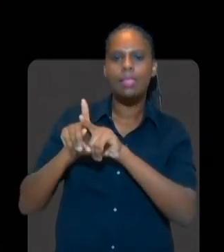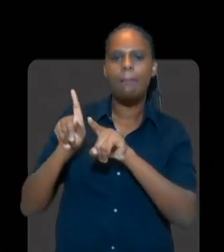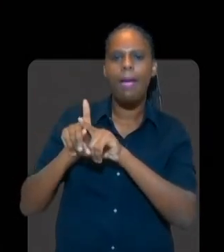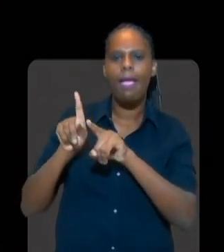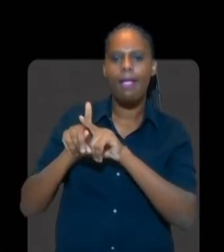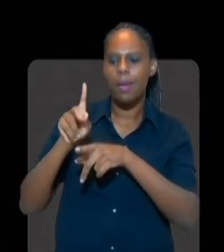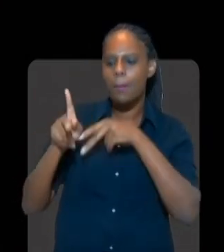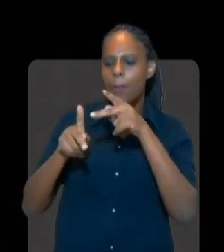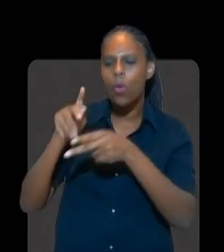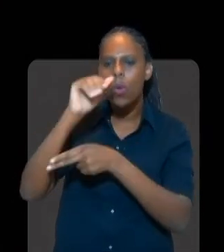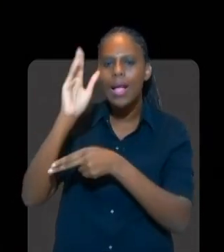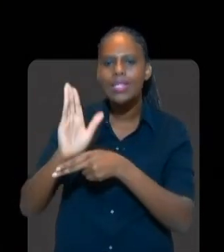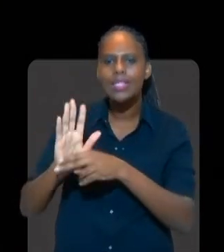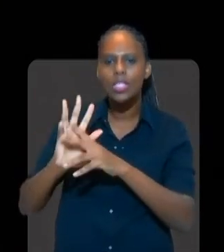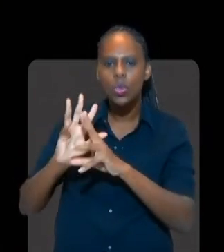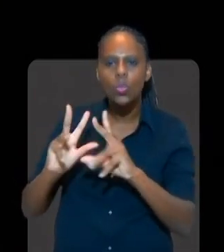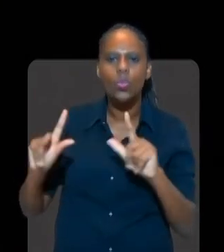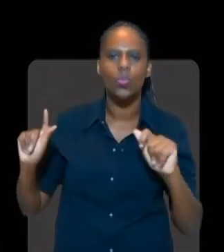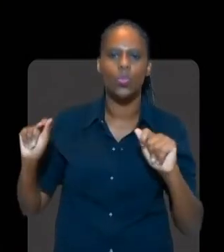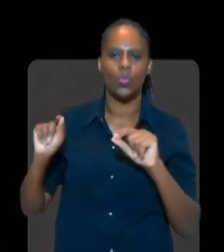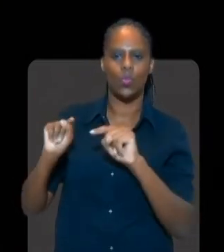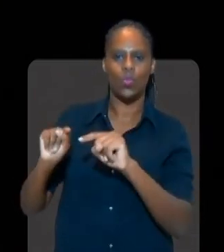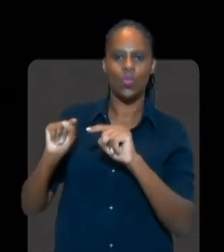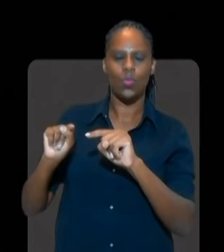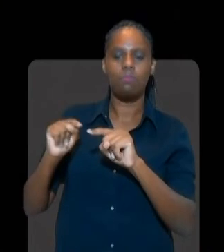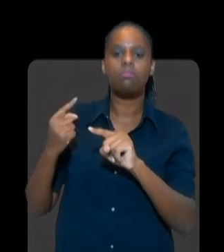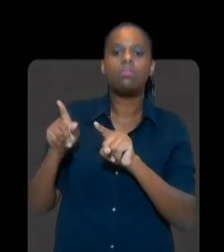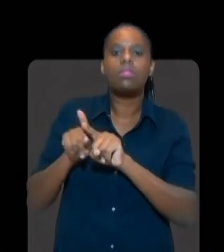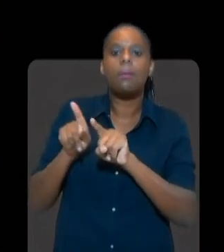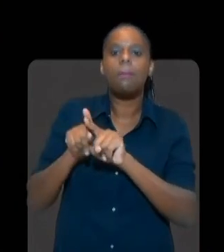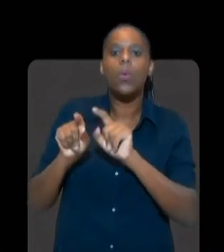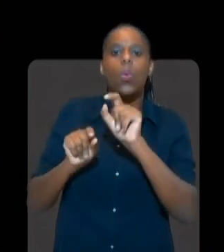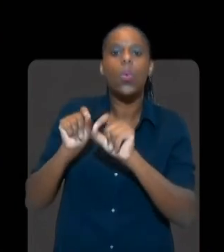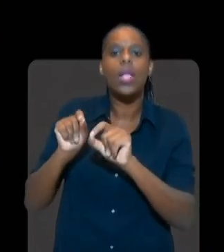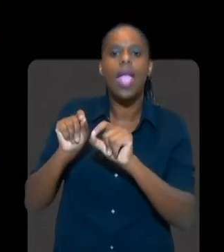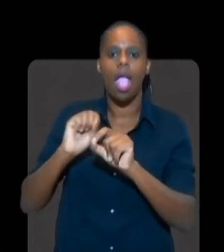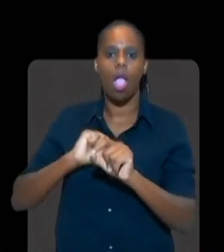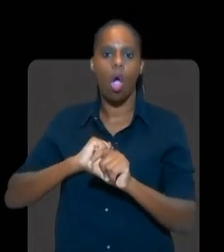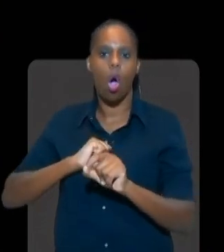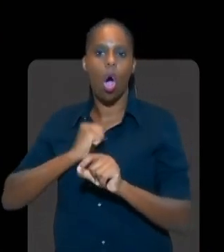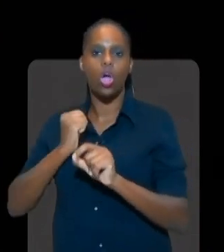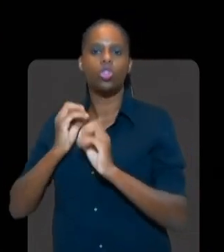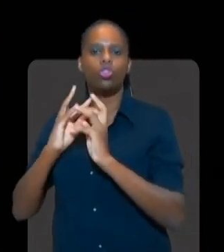que proteja e cure al popolo brasiliano,